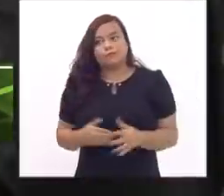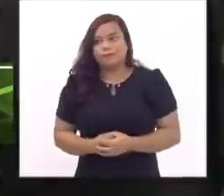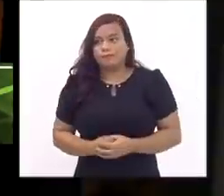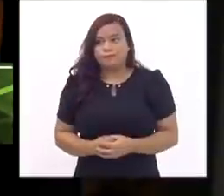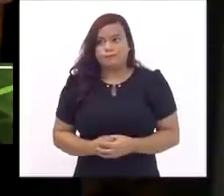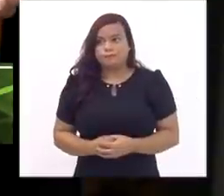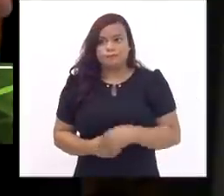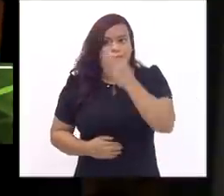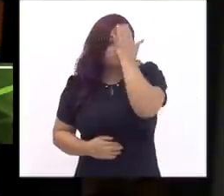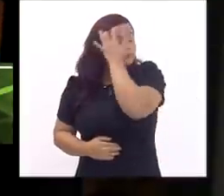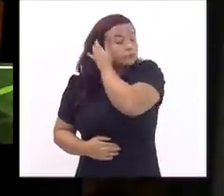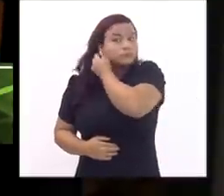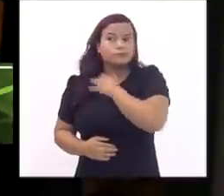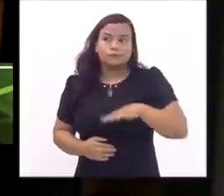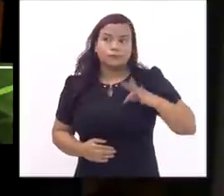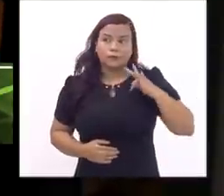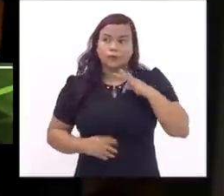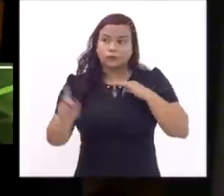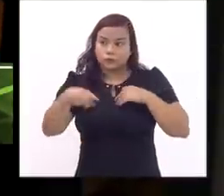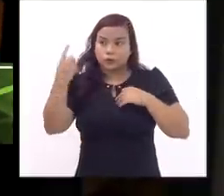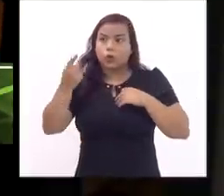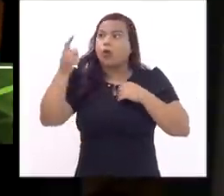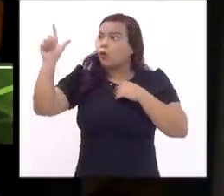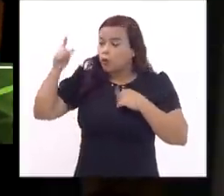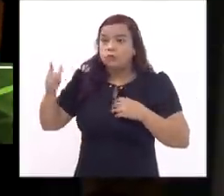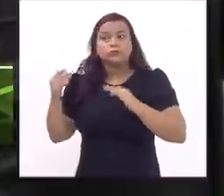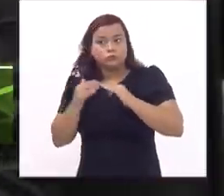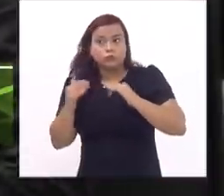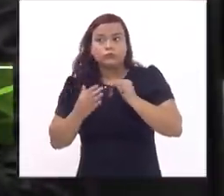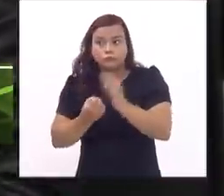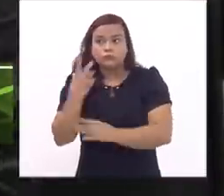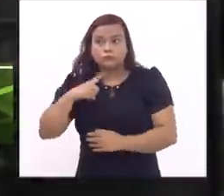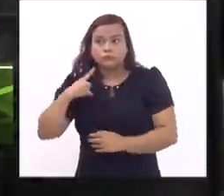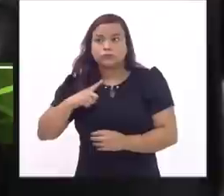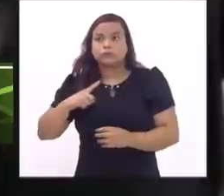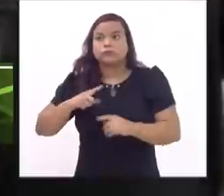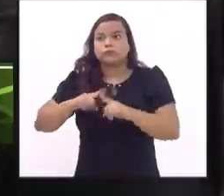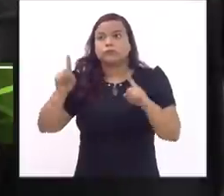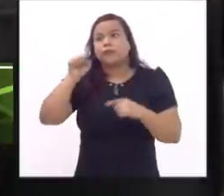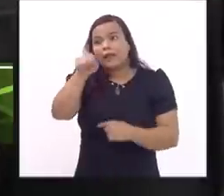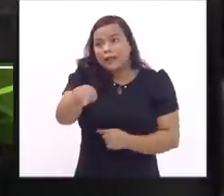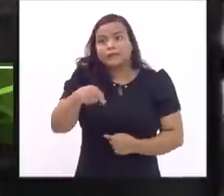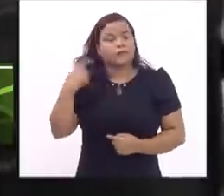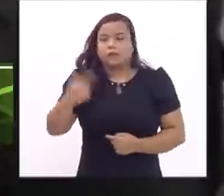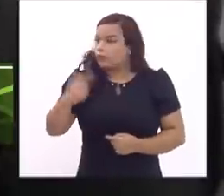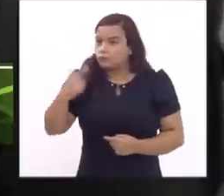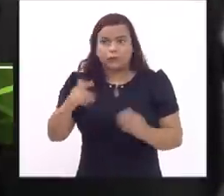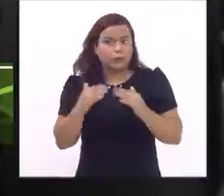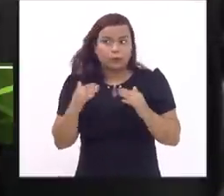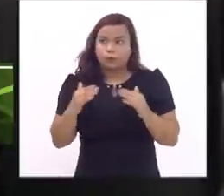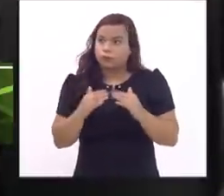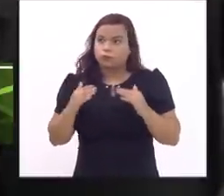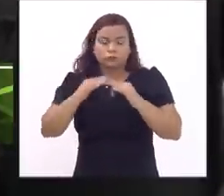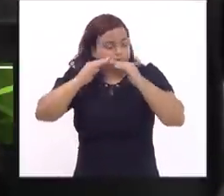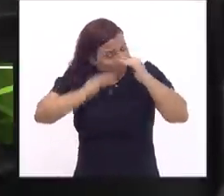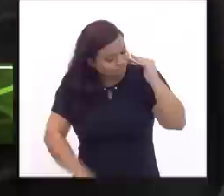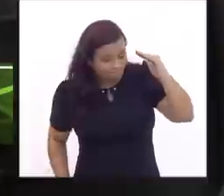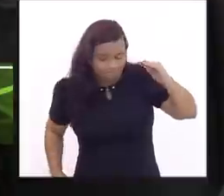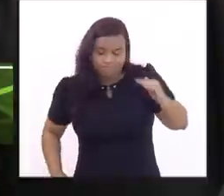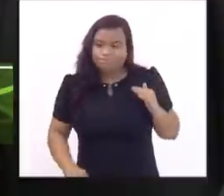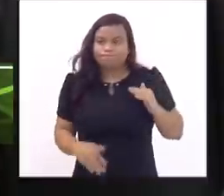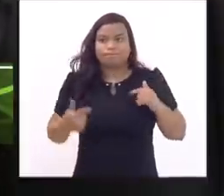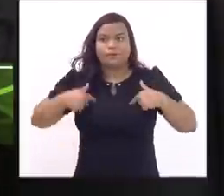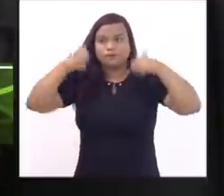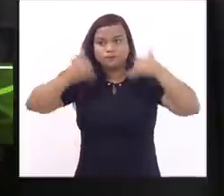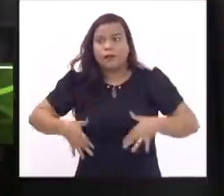Volto como nos outros casos a gente está construindo acordos, por que a gente não pensa... Eu não tenho acordo para este projeto. Eu estou fazendo uns encaminhamentos a respeito do que